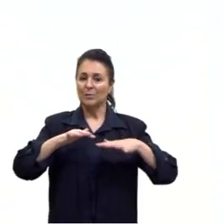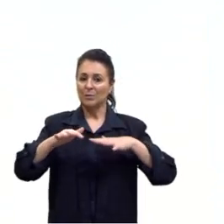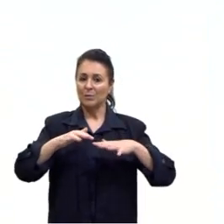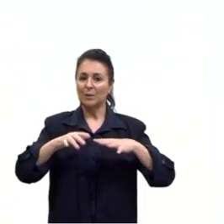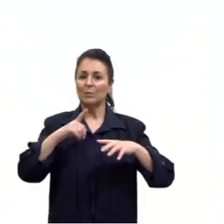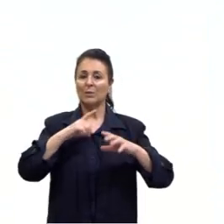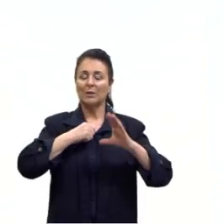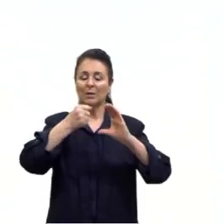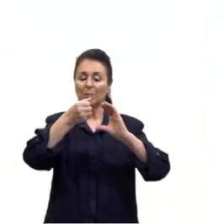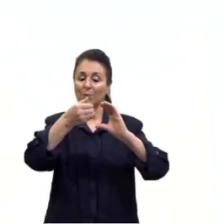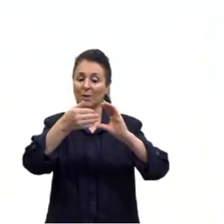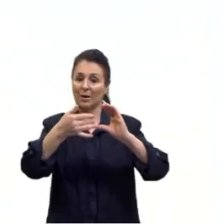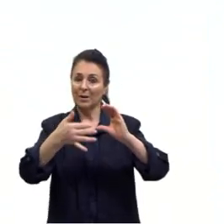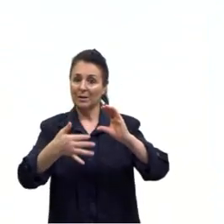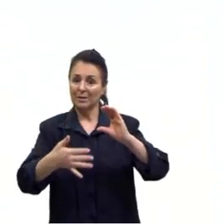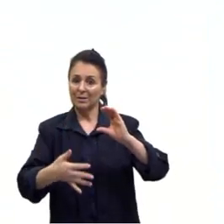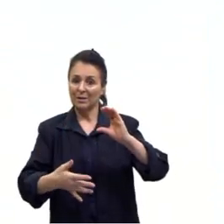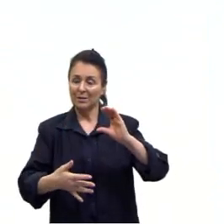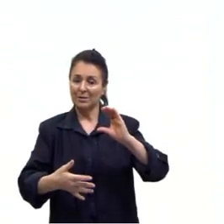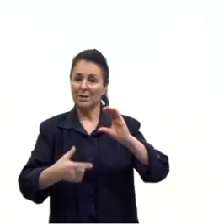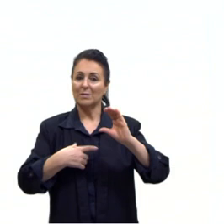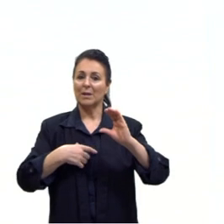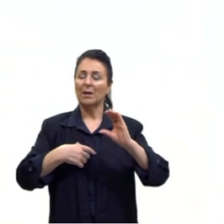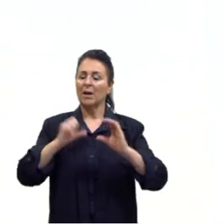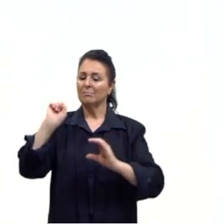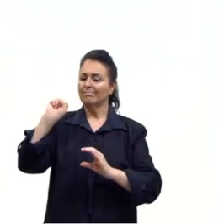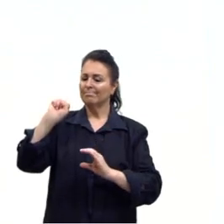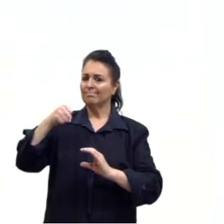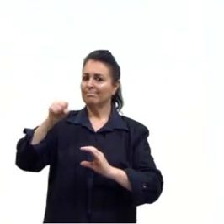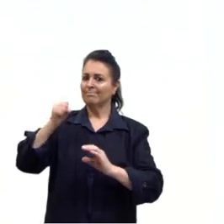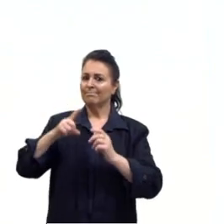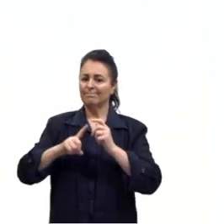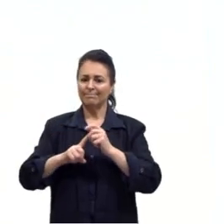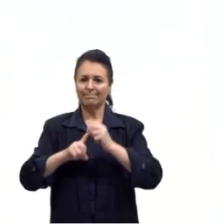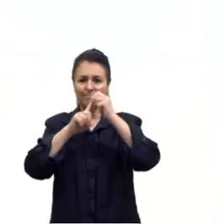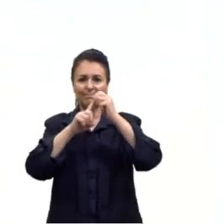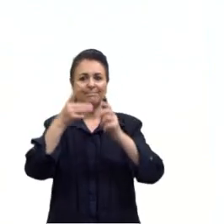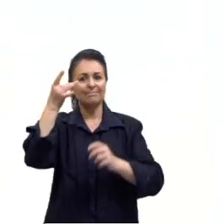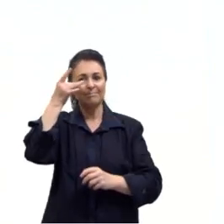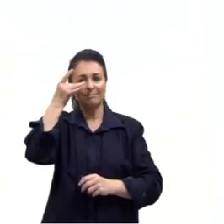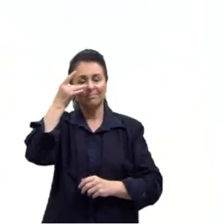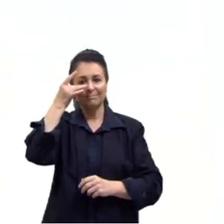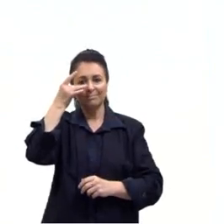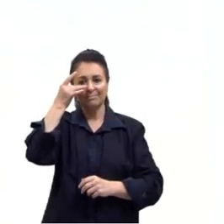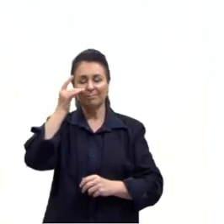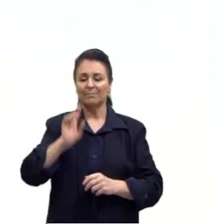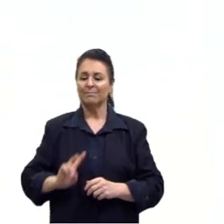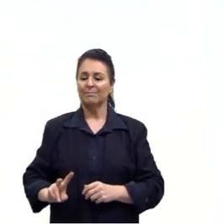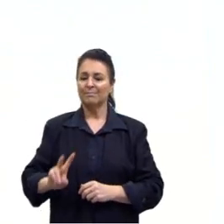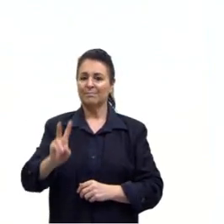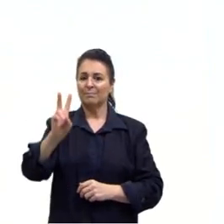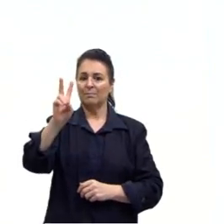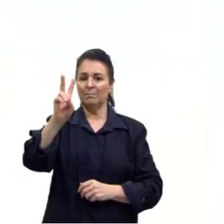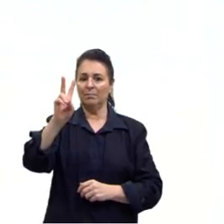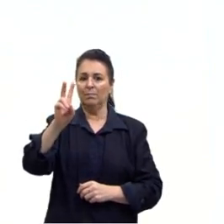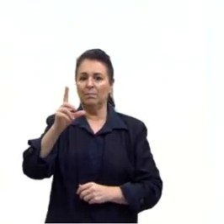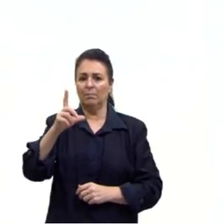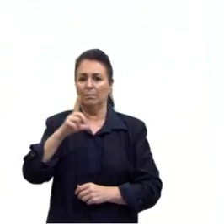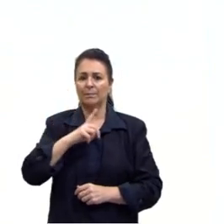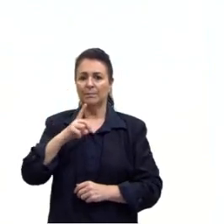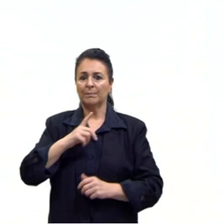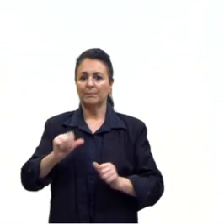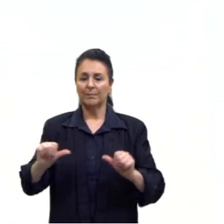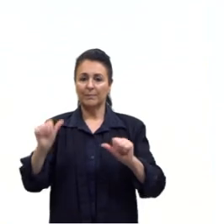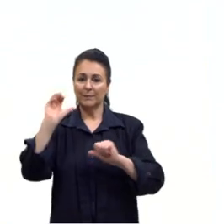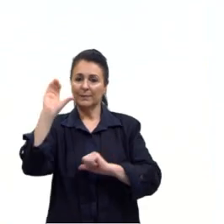que se caracteriza pela afirmação dos princípios humanos e pela valorização na da